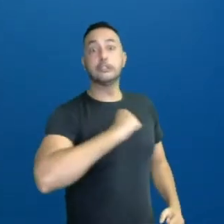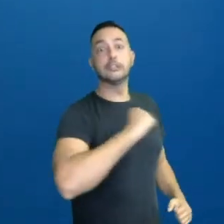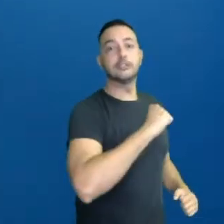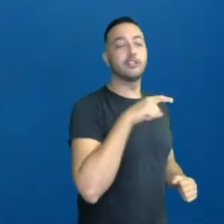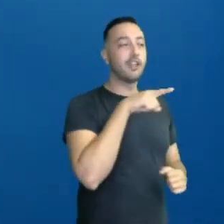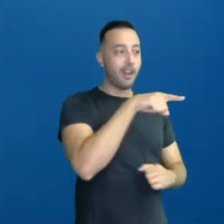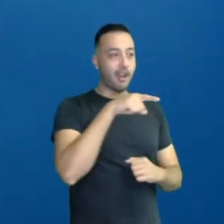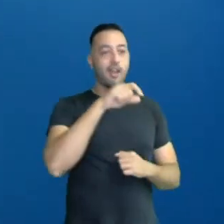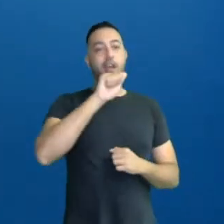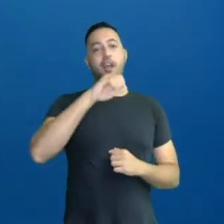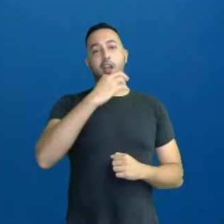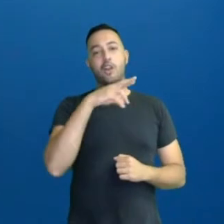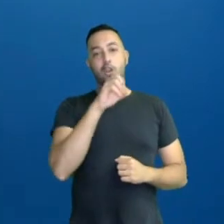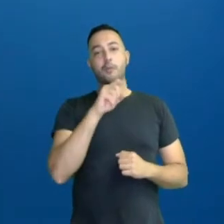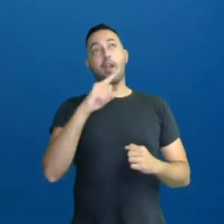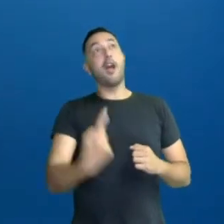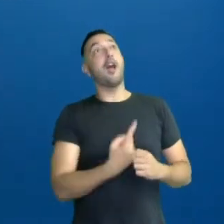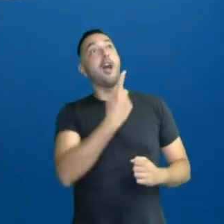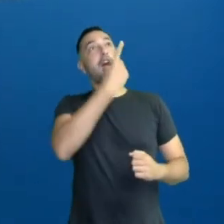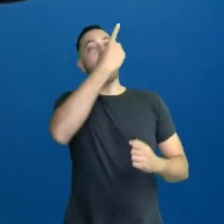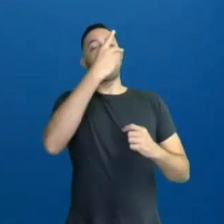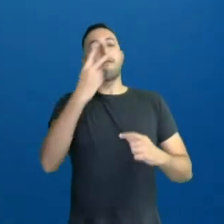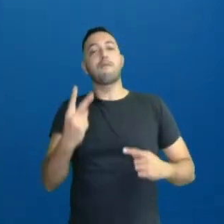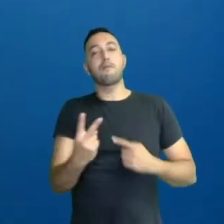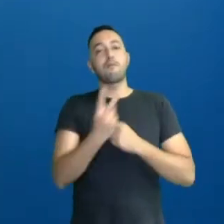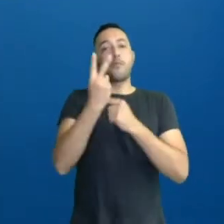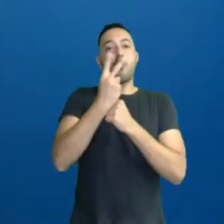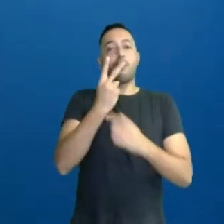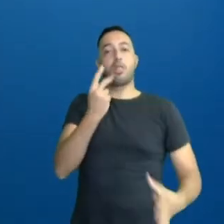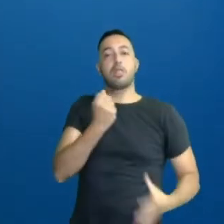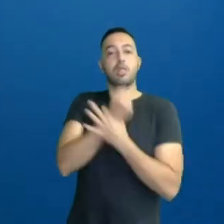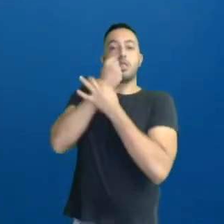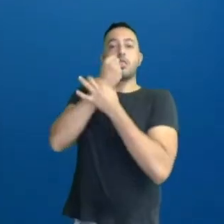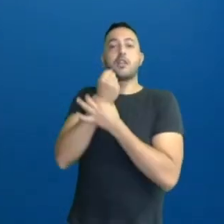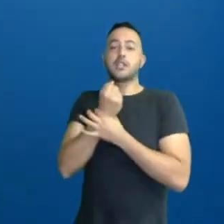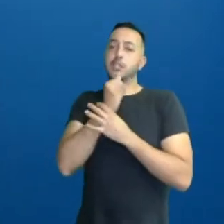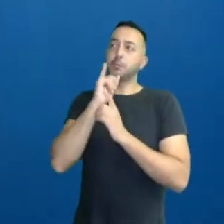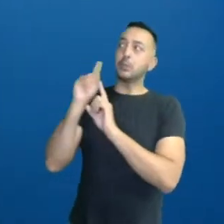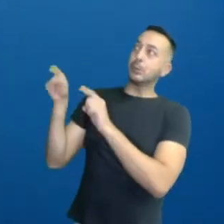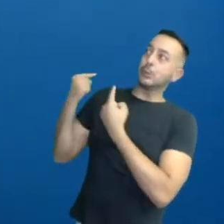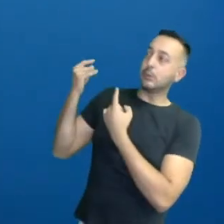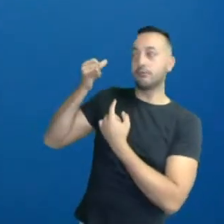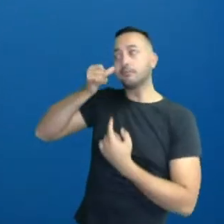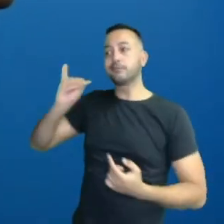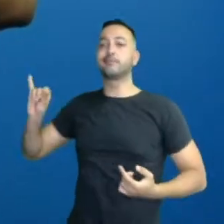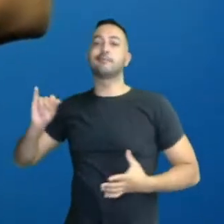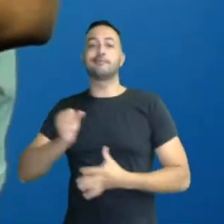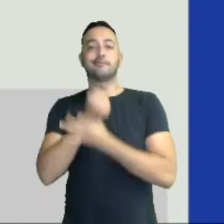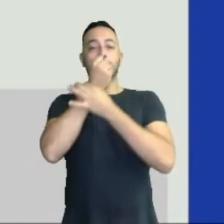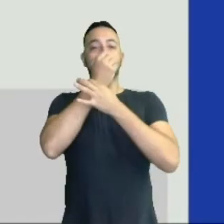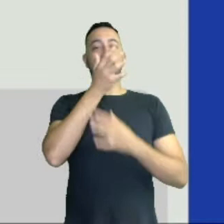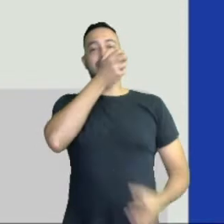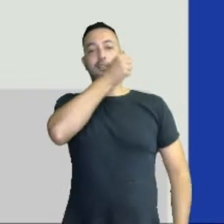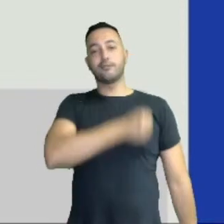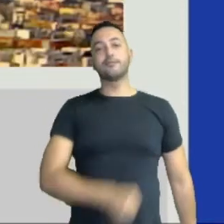a Acrópole, o lugar mais alto, e lá também, de certa maneira, se protegiam de ataques inimigos.